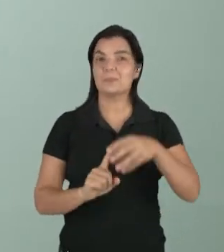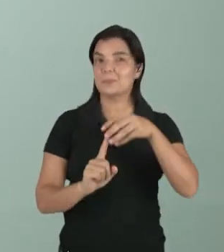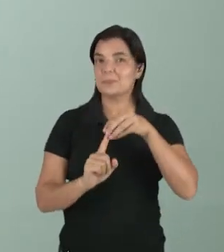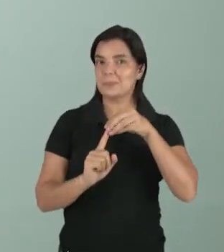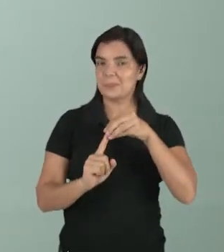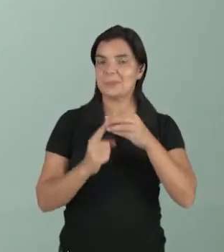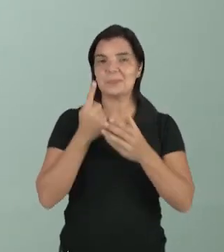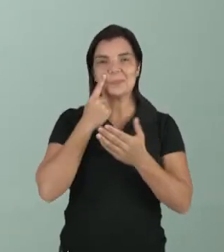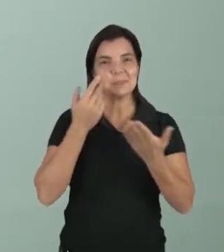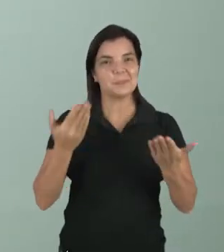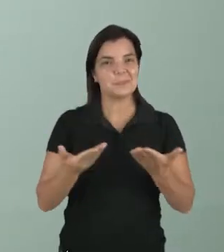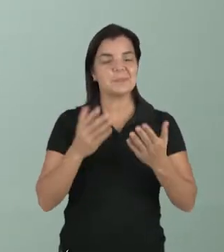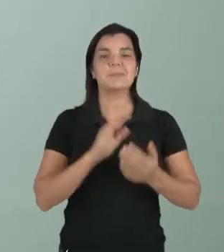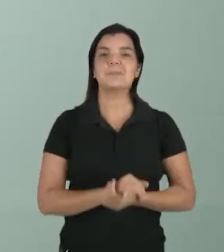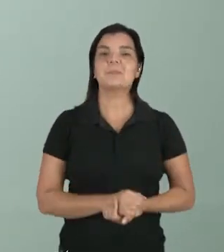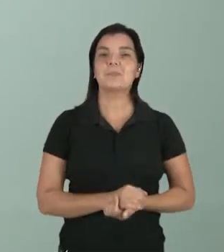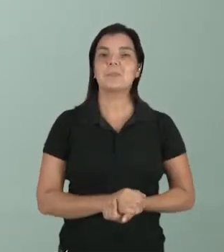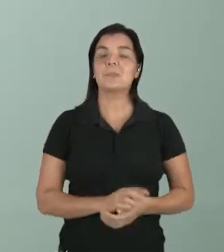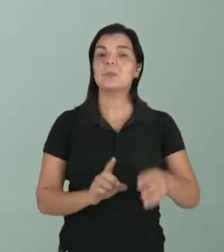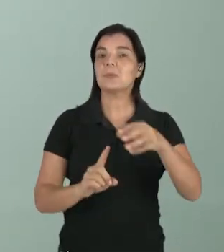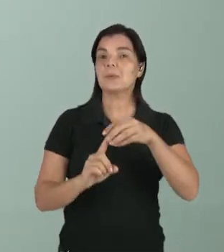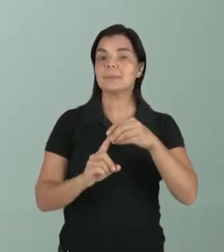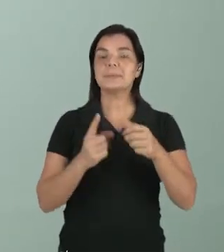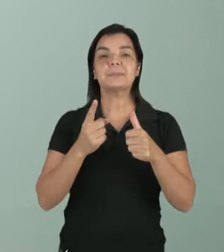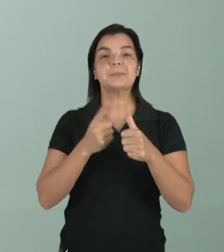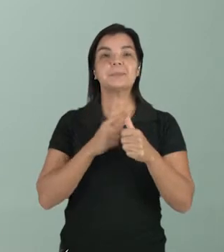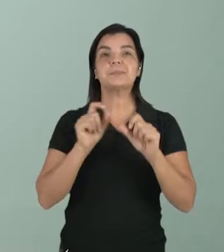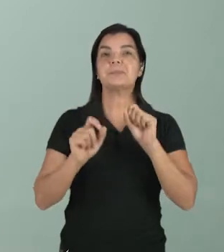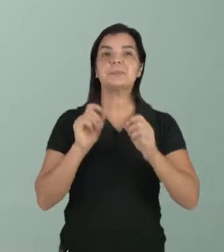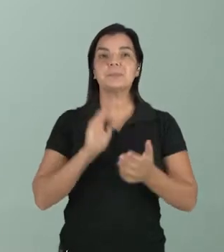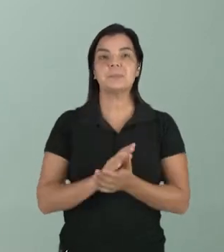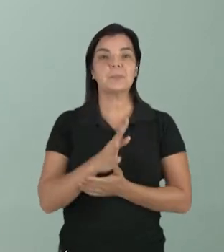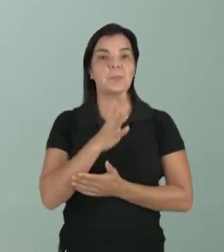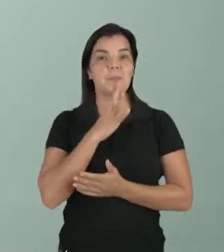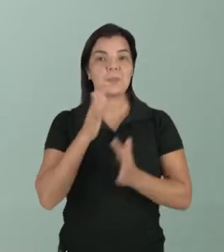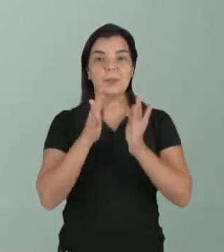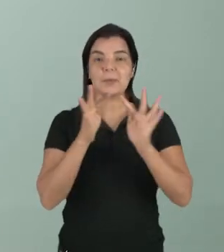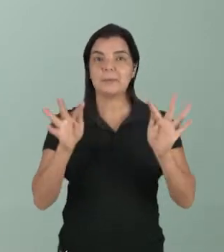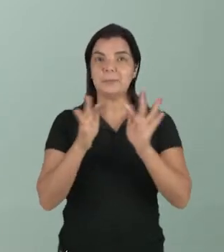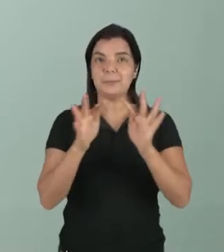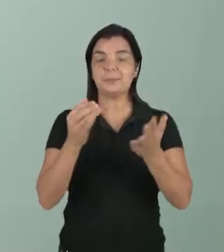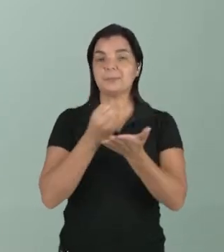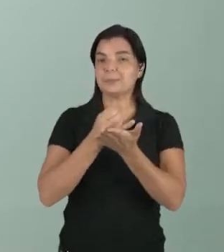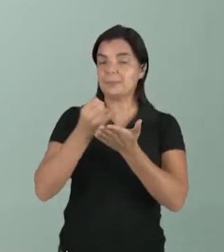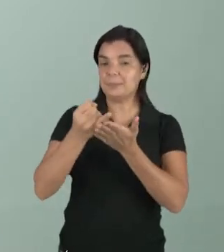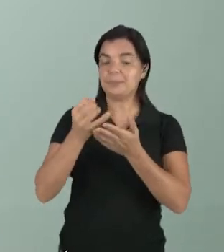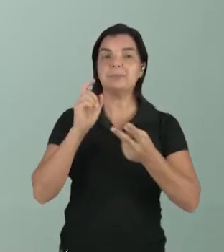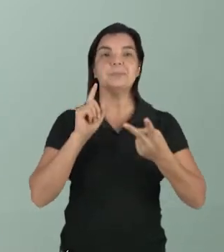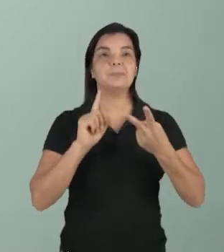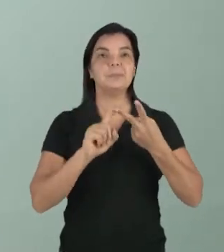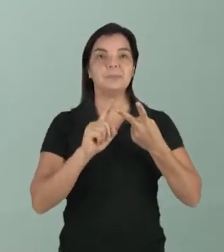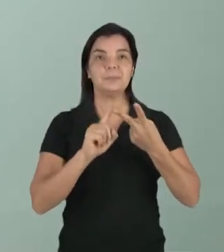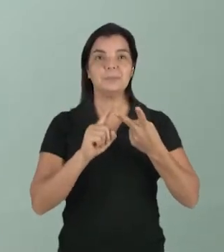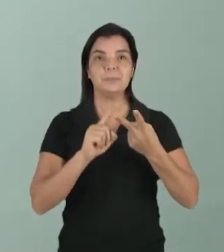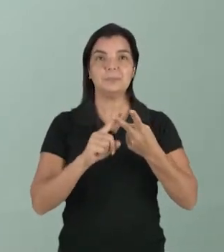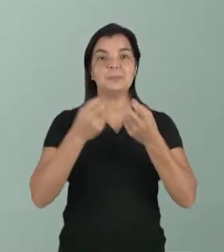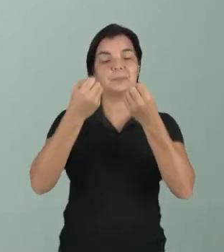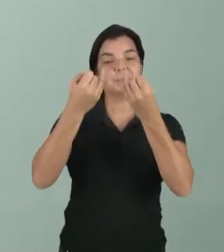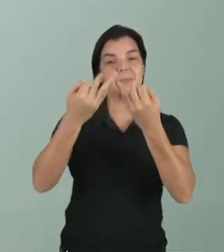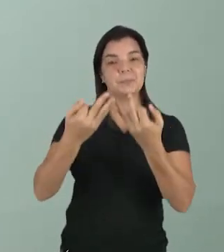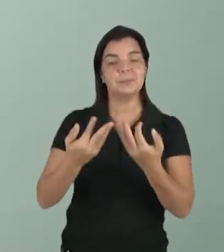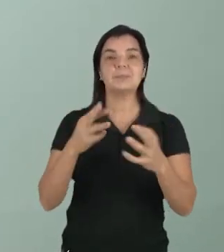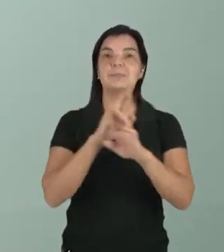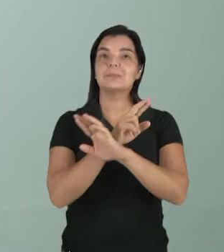nossos objetivos de hoje? Bom, então o primeiro objetivo nós vamos conhecer as funções inorgânicas. E o